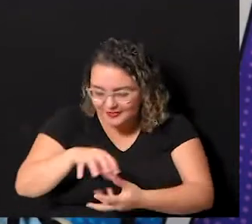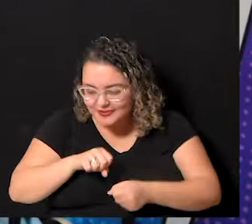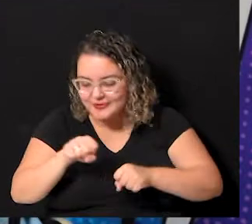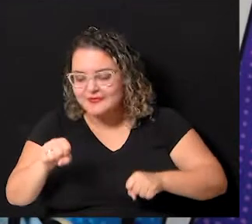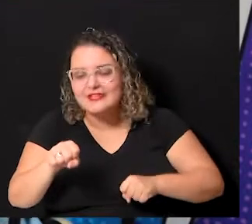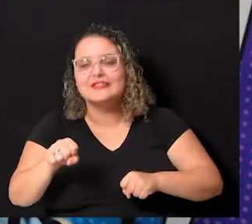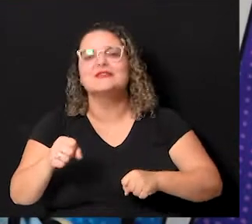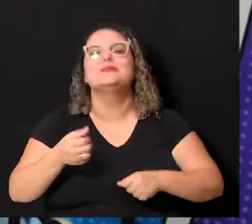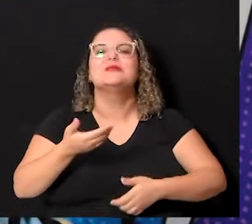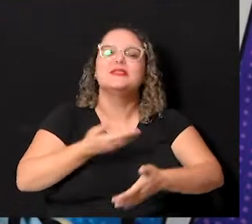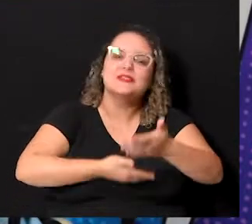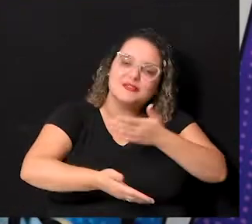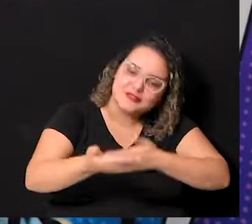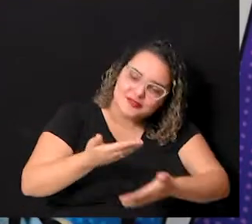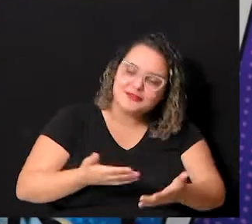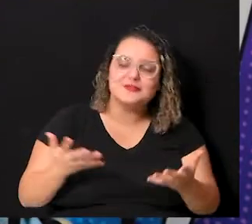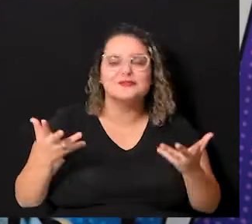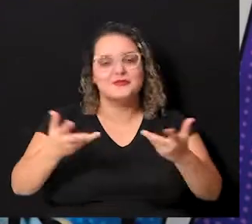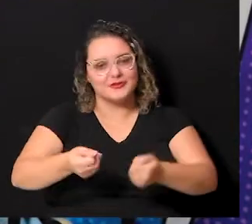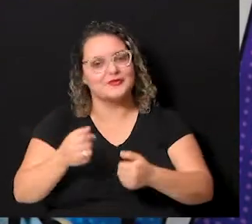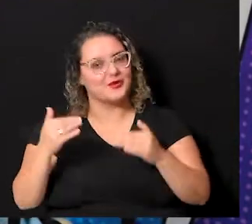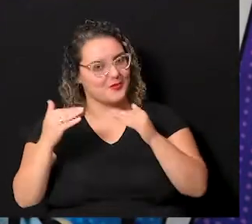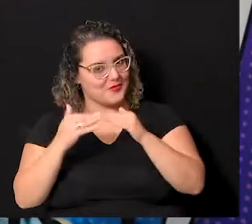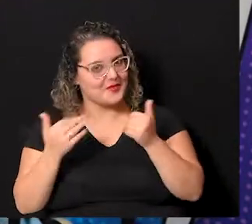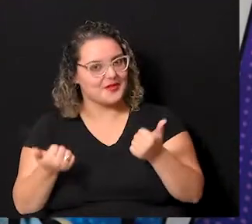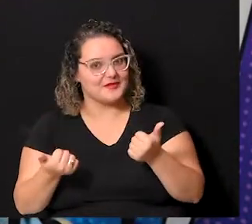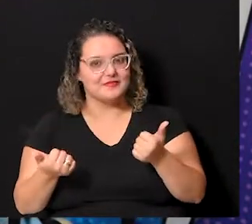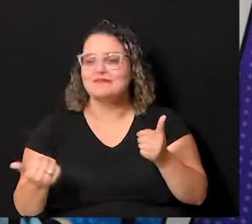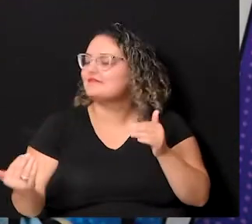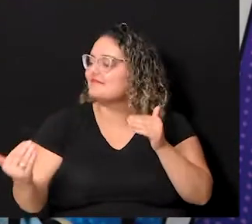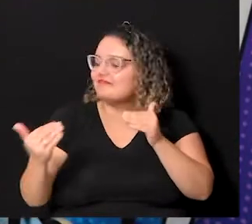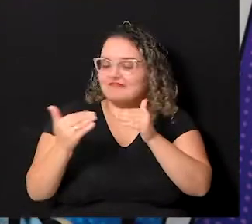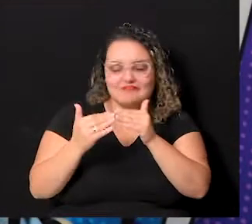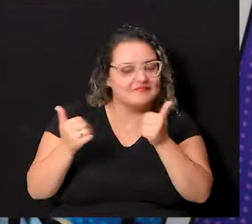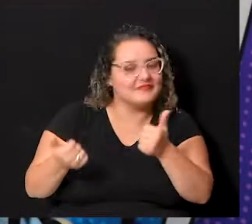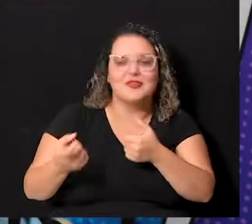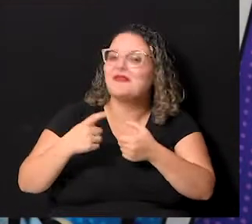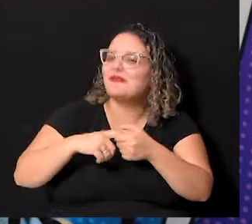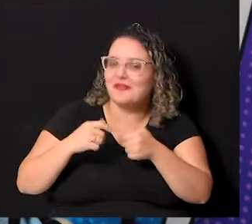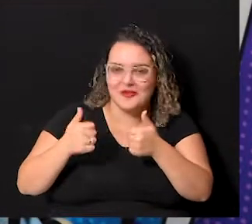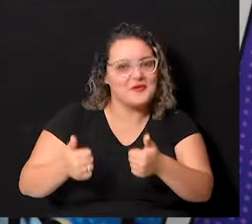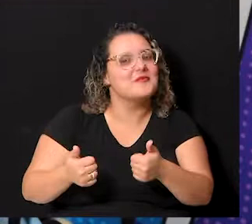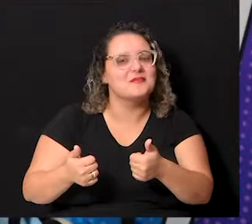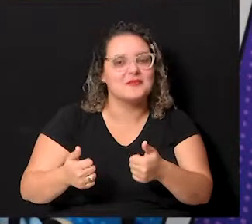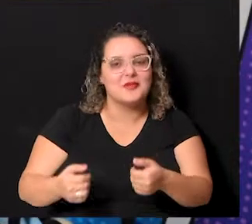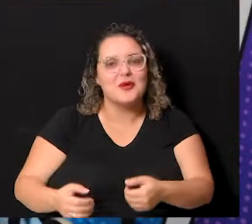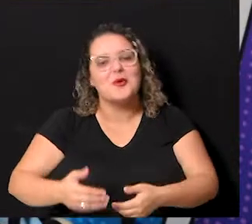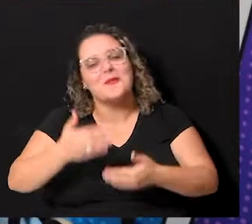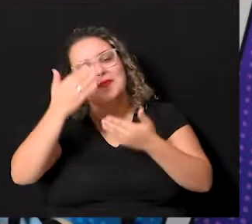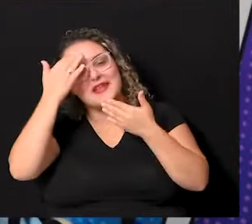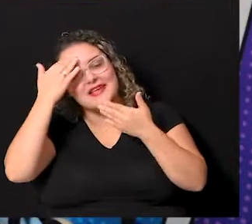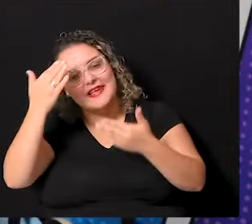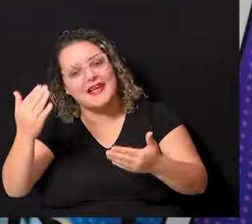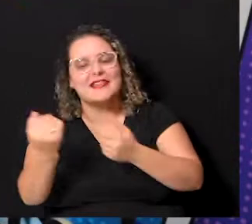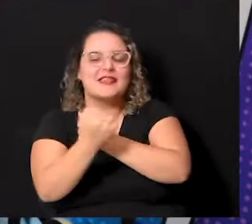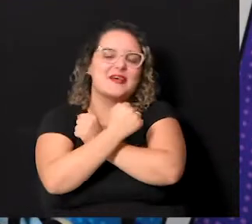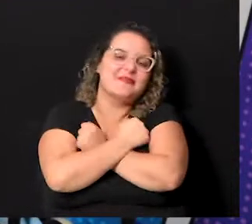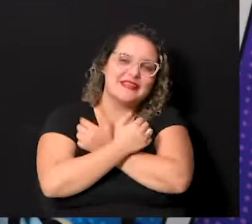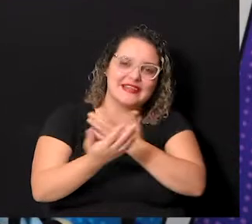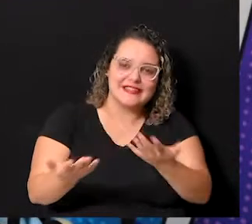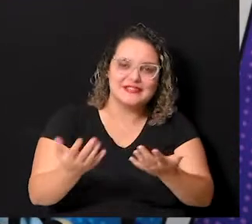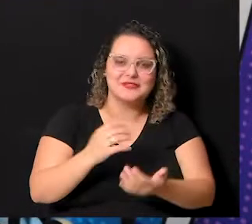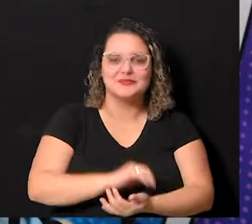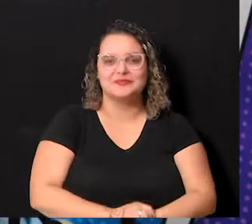Universo Épico para dividir aqui com o nosso pessoal, combinado? Combinadíssimo, volto correndo. Valeu, Felipe, um